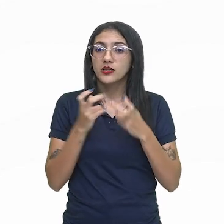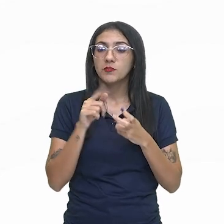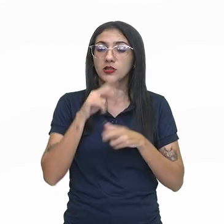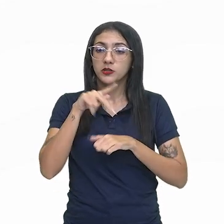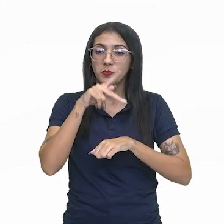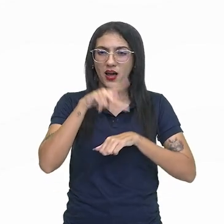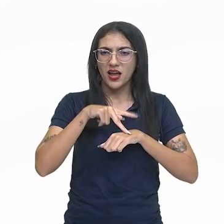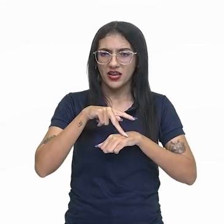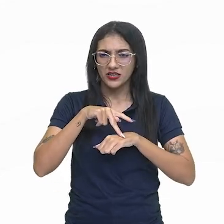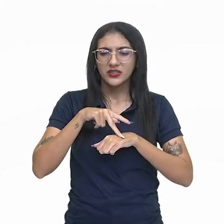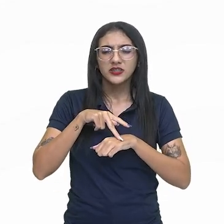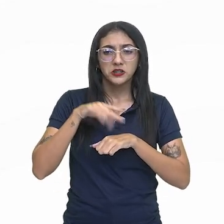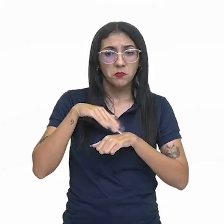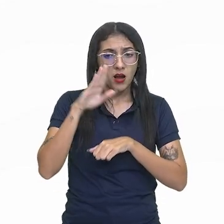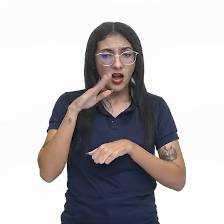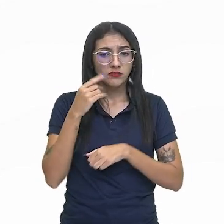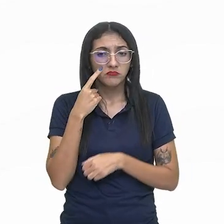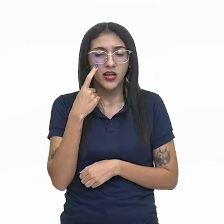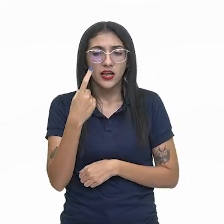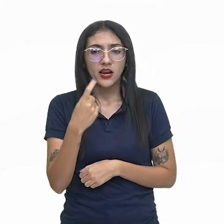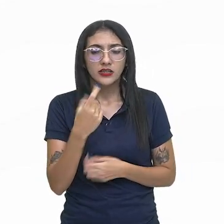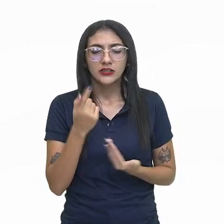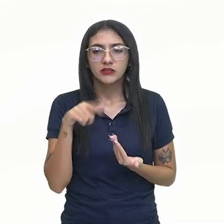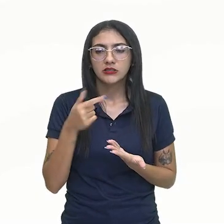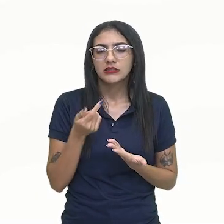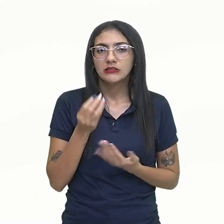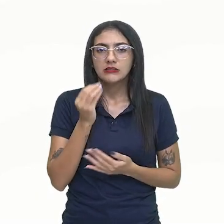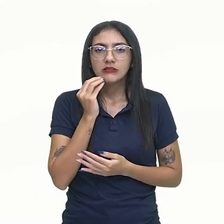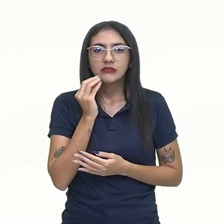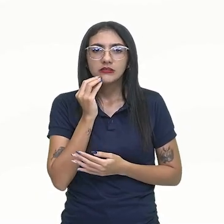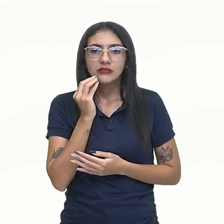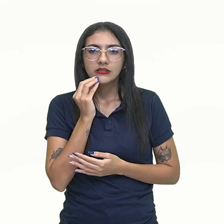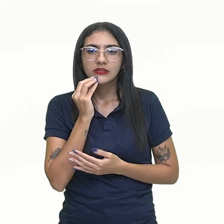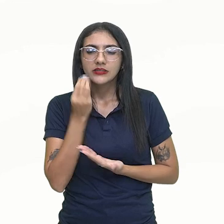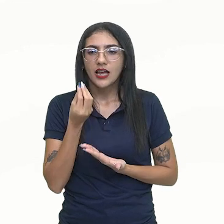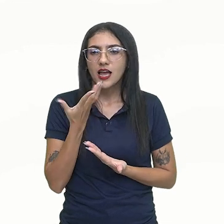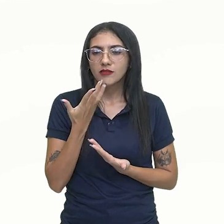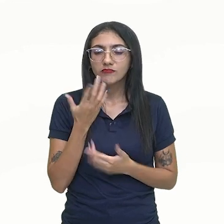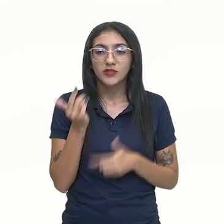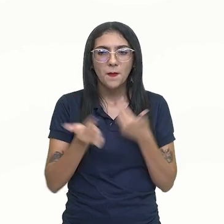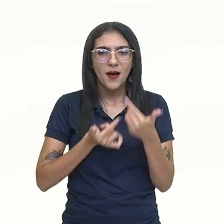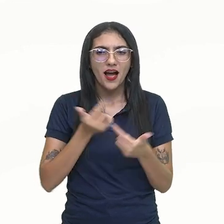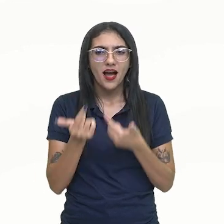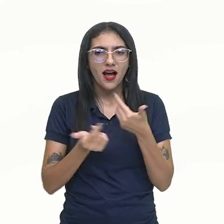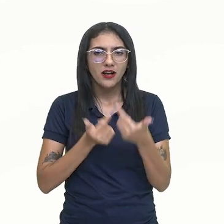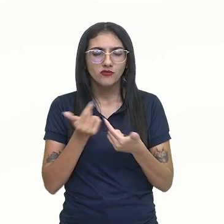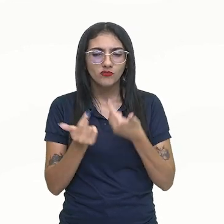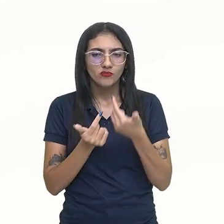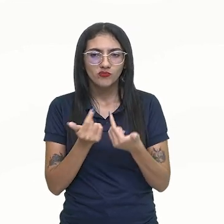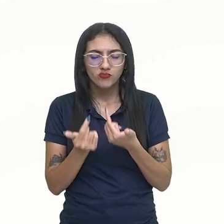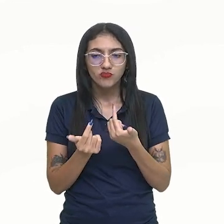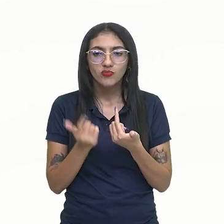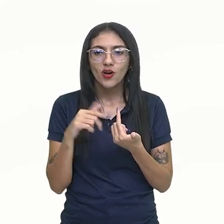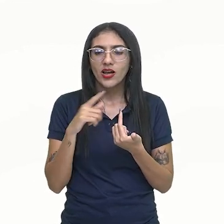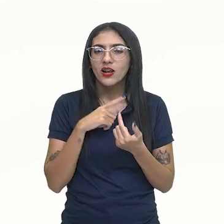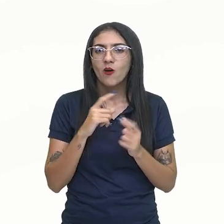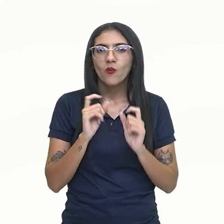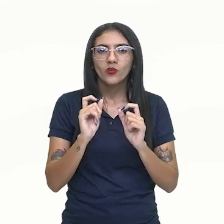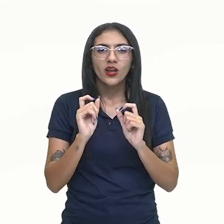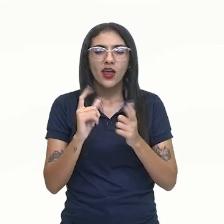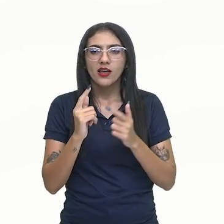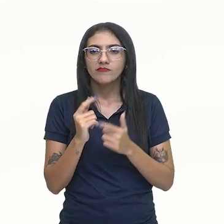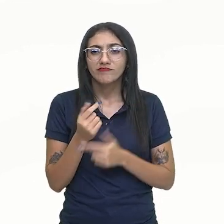mais desenvolvidos que aquela mão de obra, que a gente chama até mesmo de mão de obra barata, ela acaba